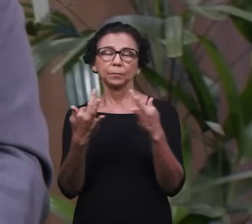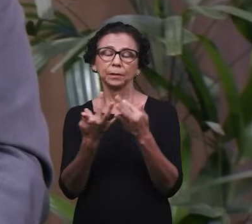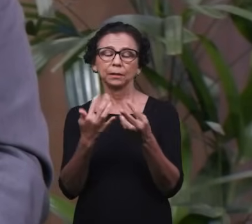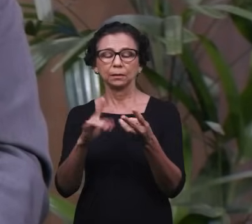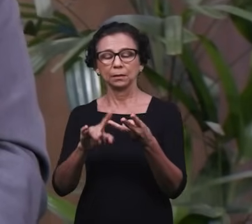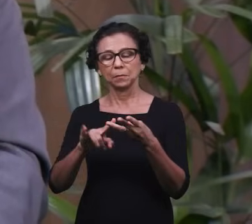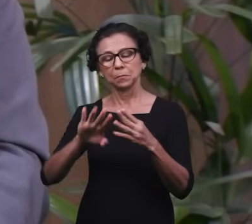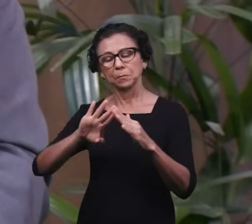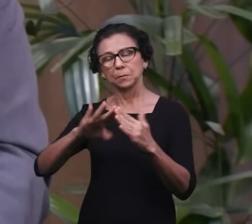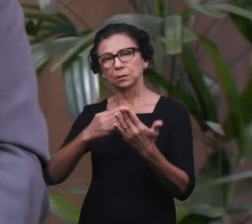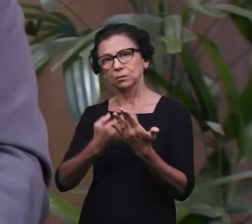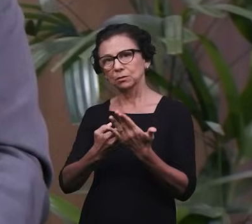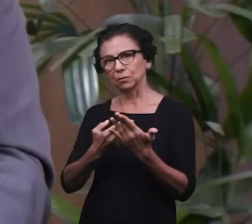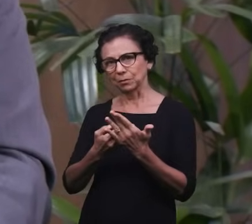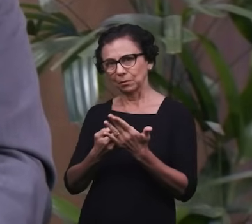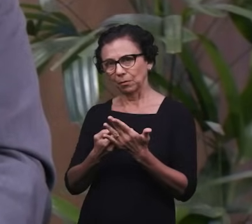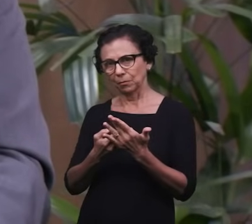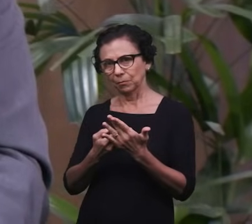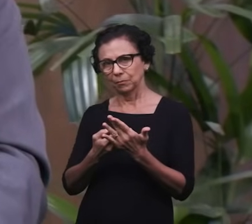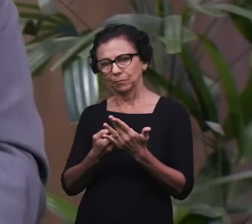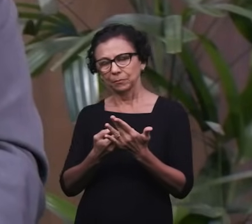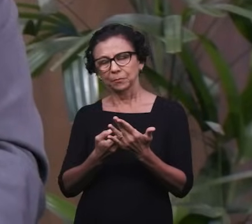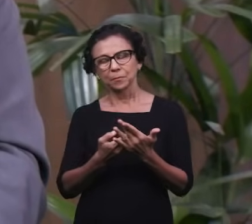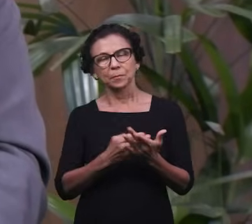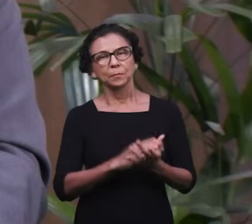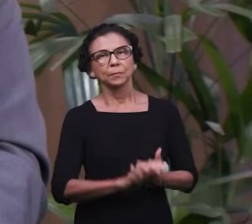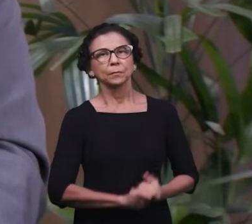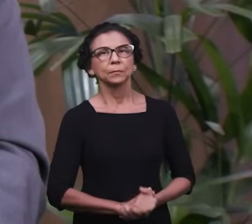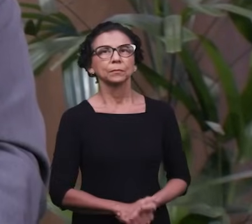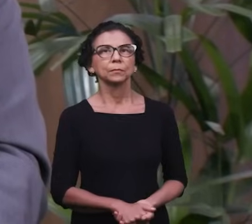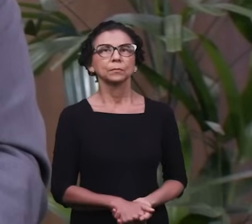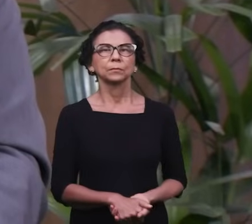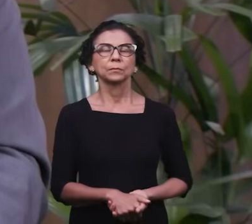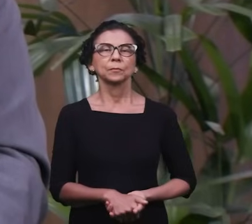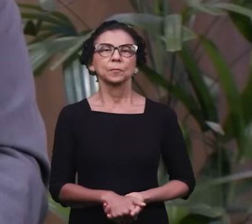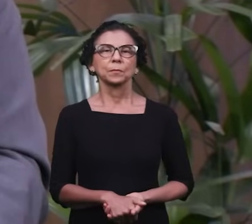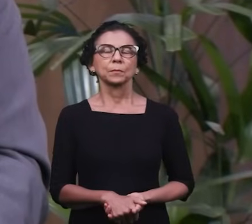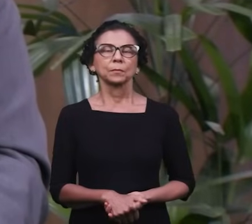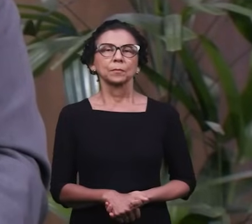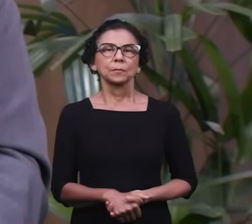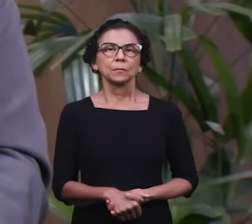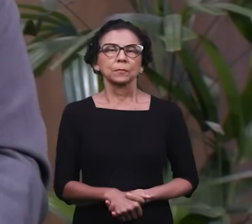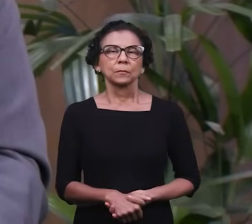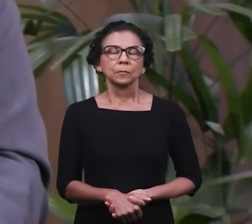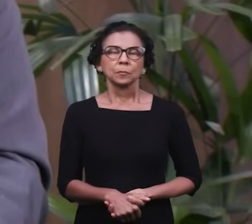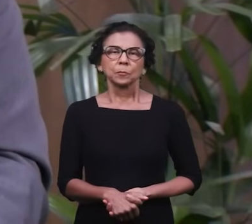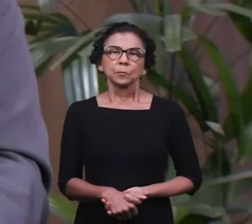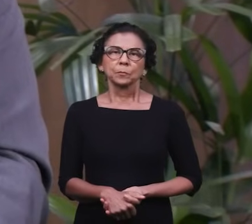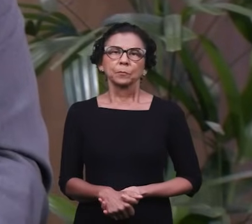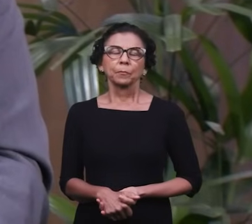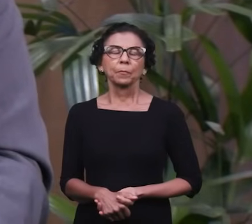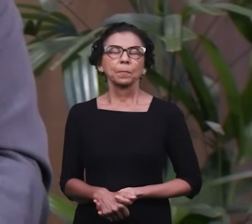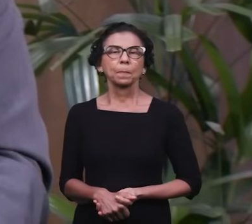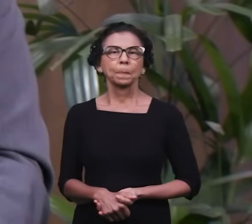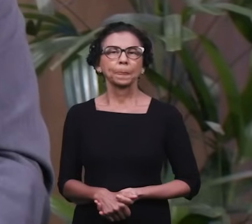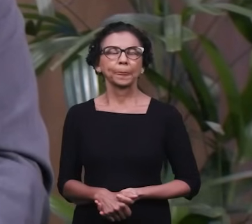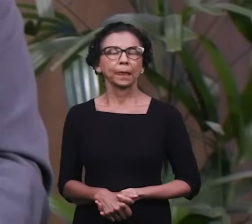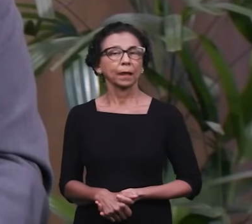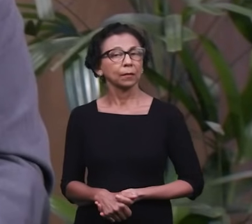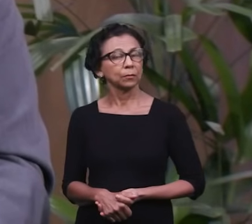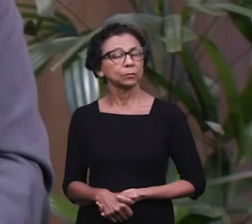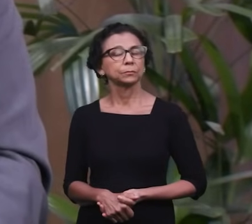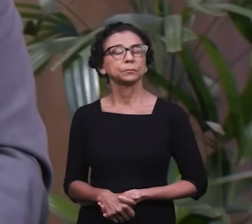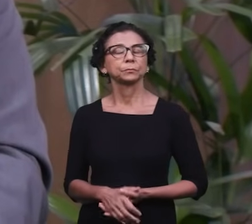está aqui disponível para abordarmos a respeito de mais um tema de